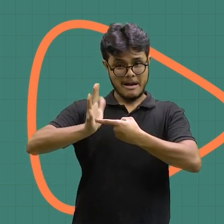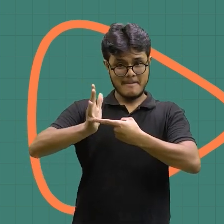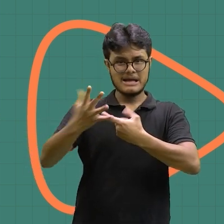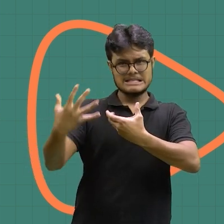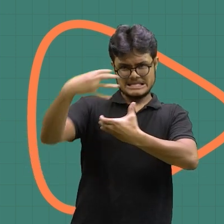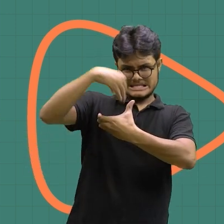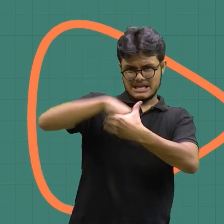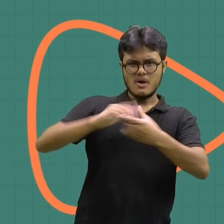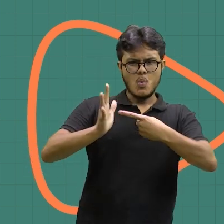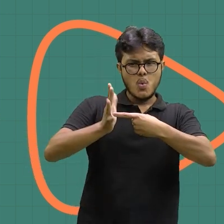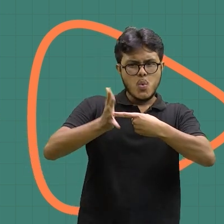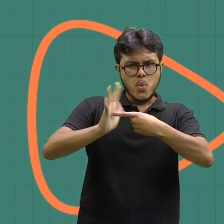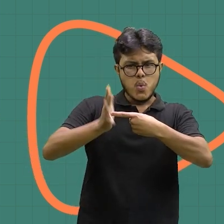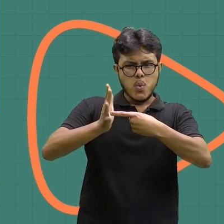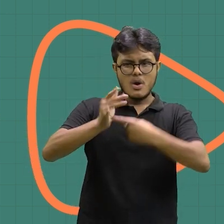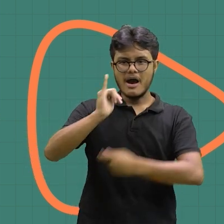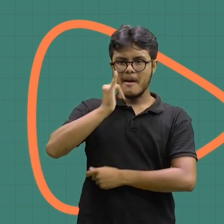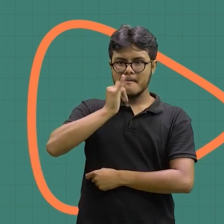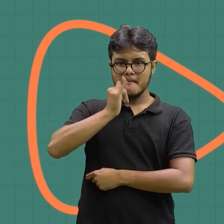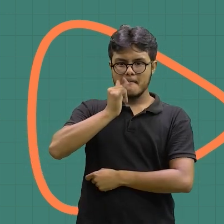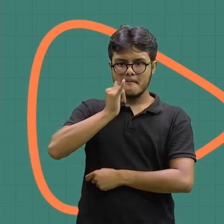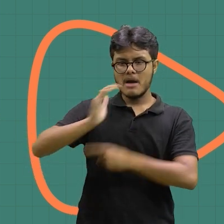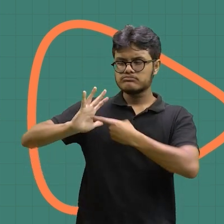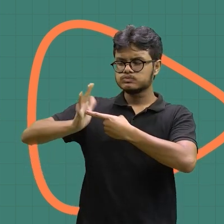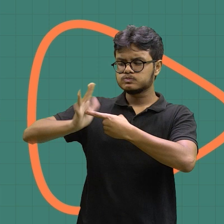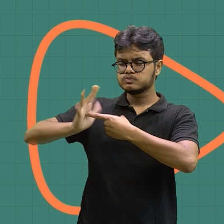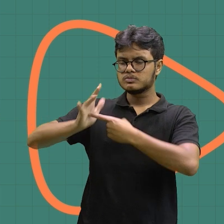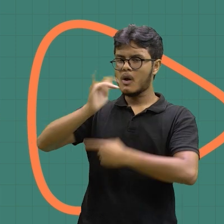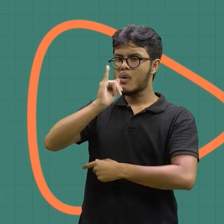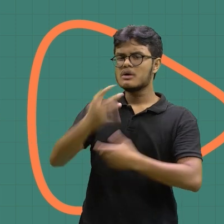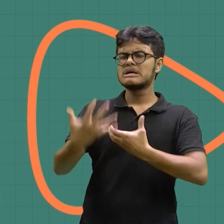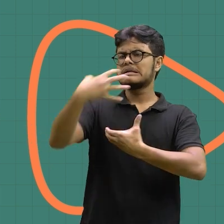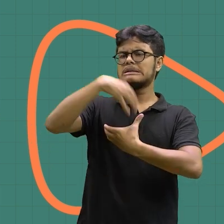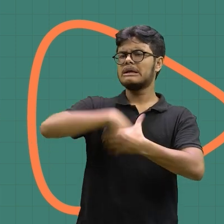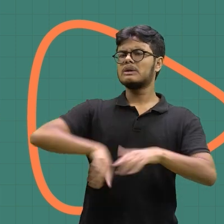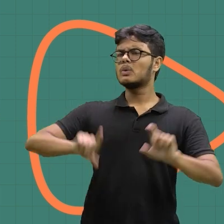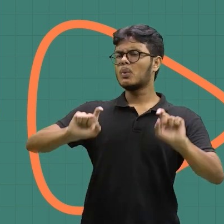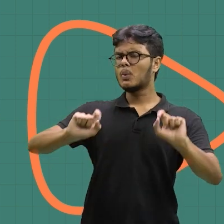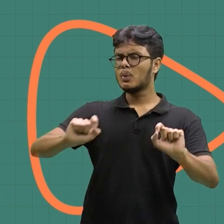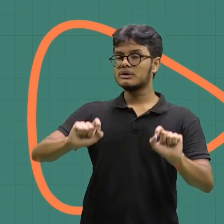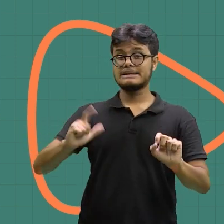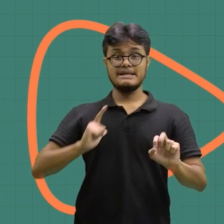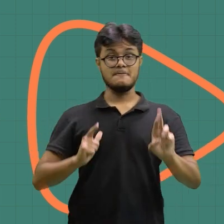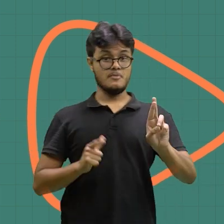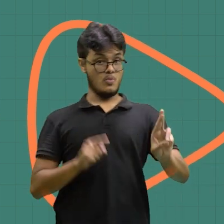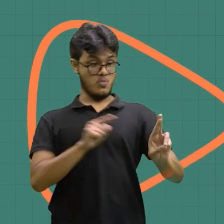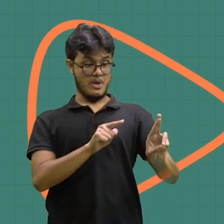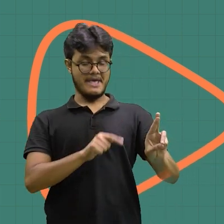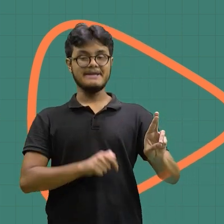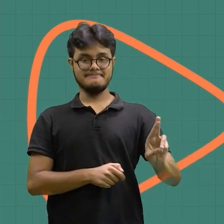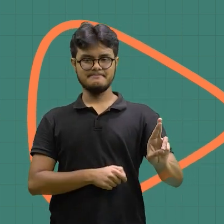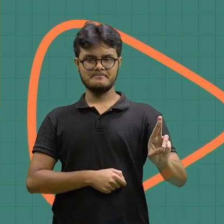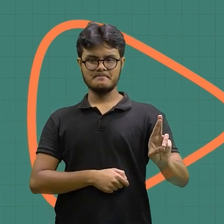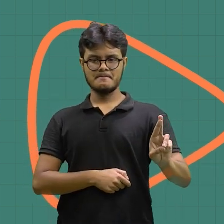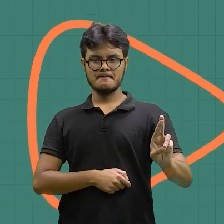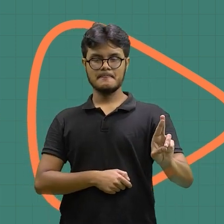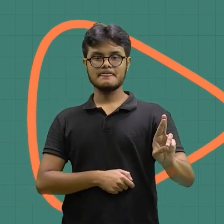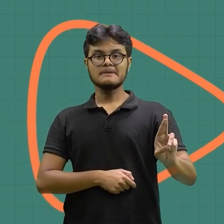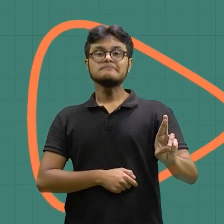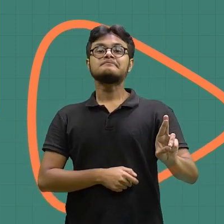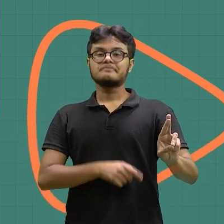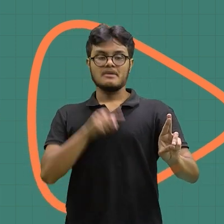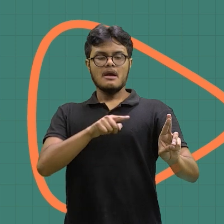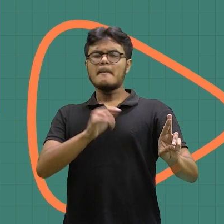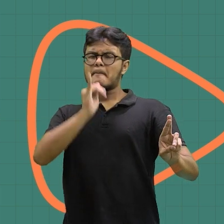parte vermelha é o gerador. Então, o que tem dentro do gerador? Tem uma resistência interna. Essa